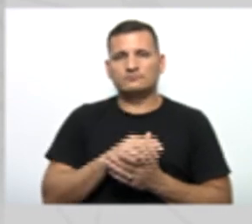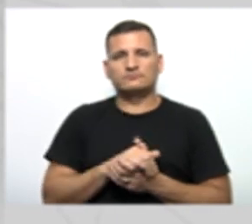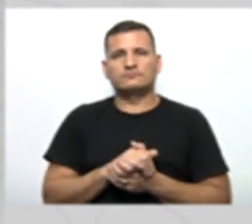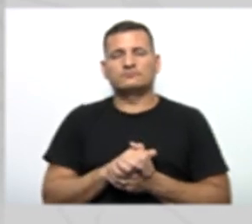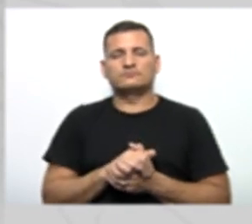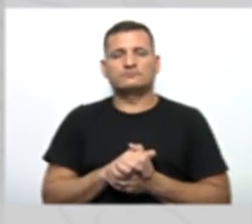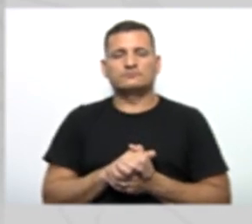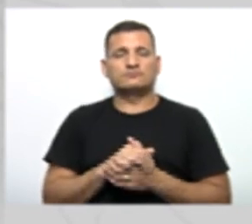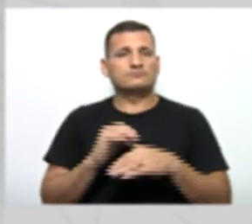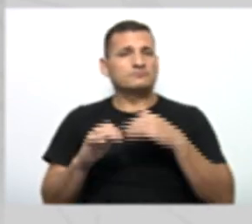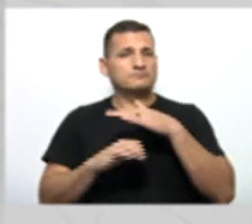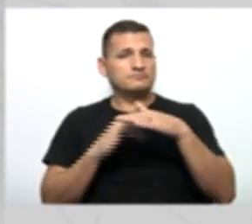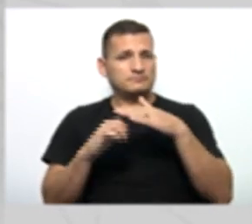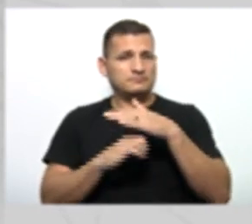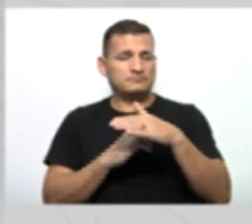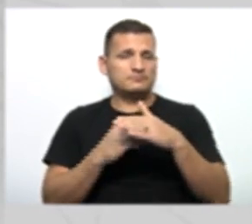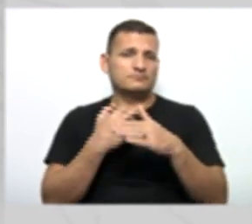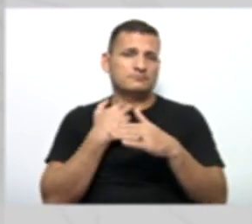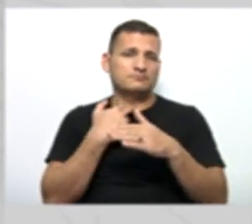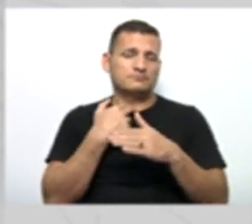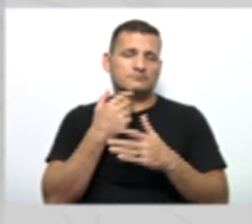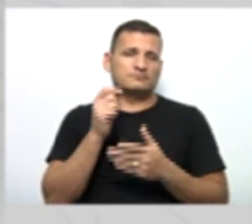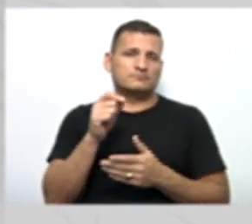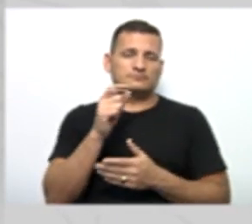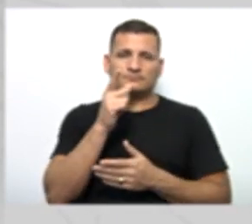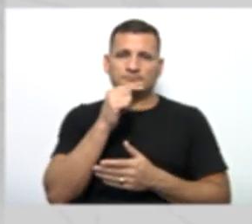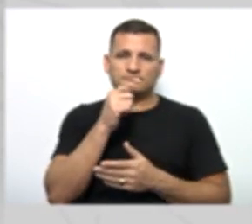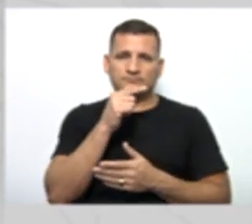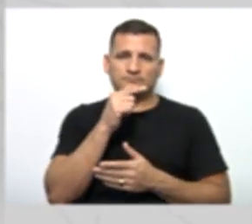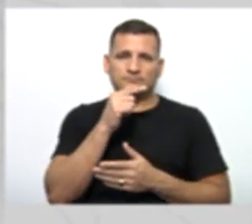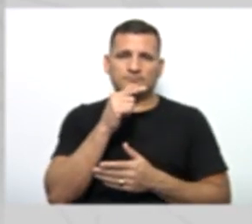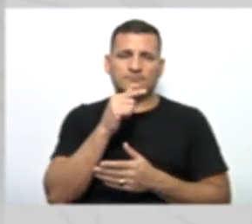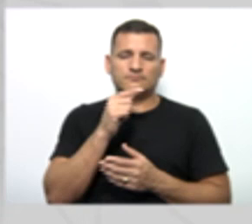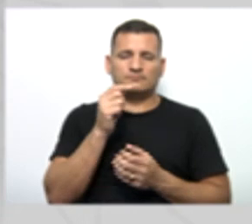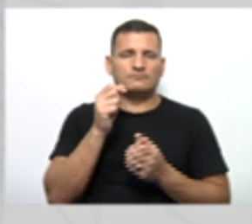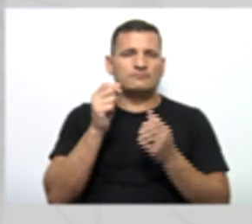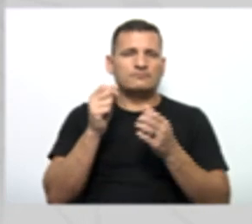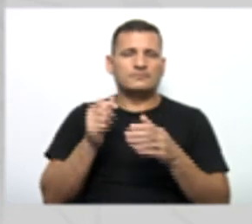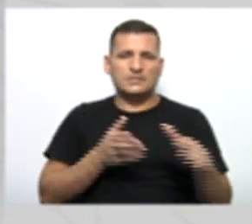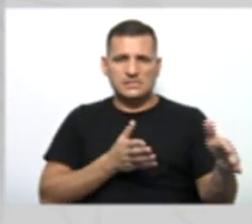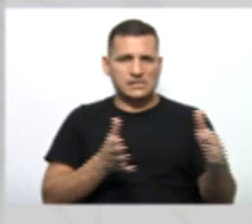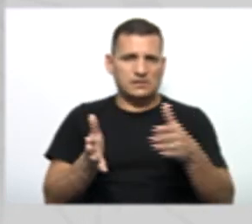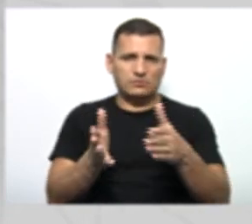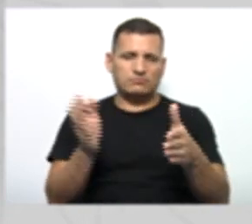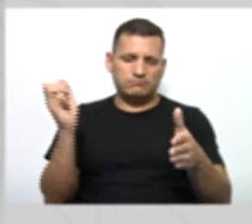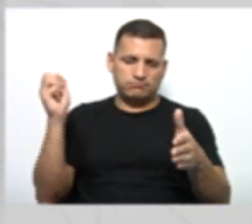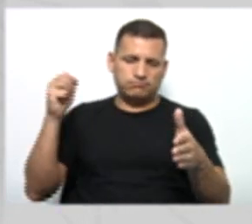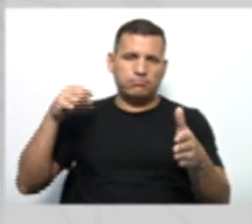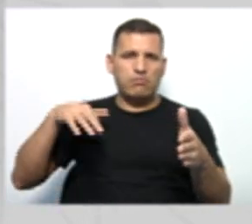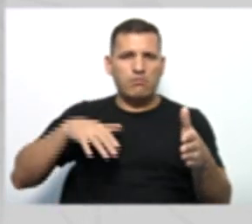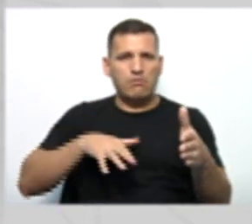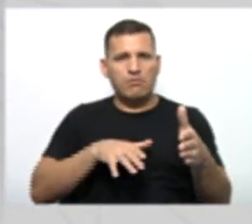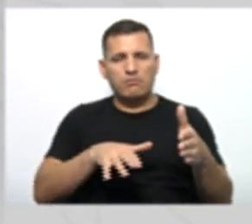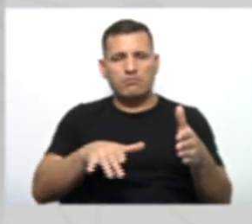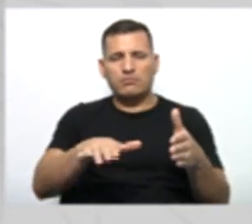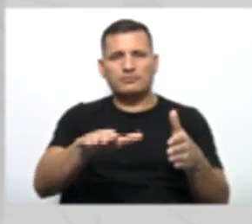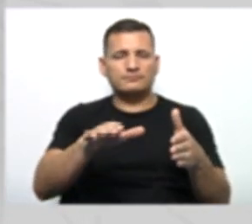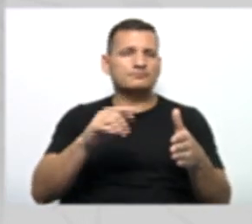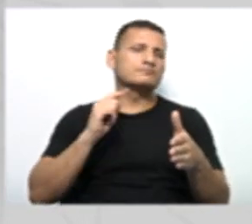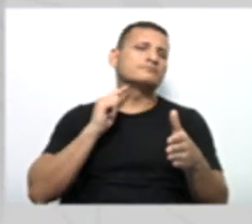pode descartar os resíduos dela sem tratamento em um rio. Para isso, ela tem um nível